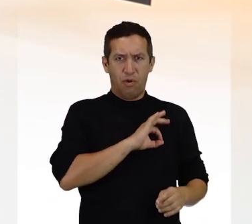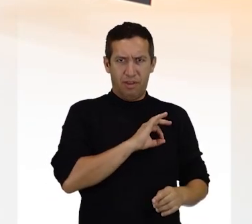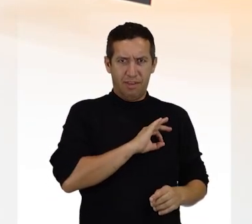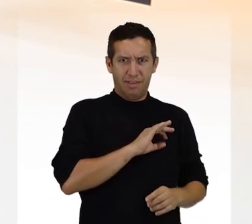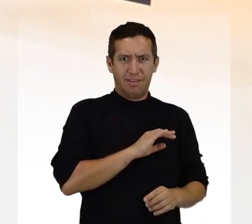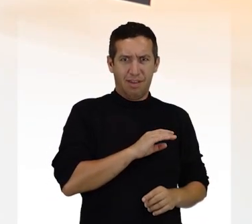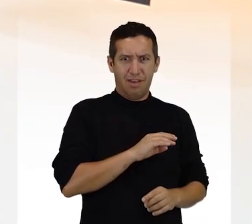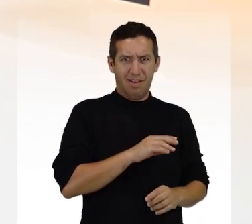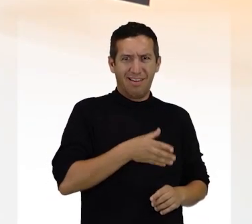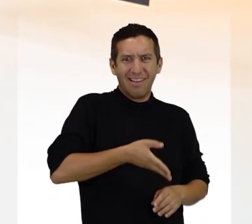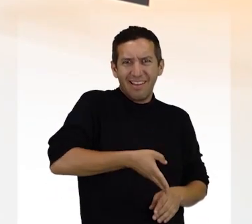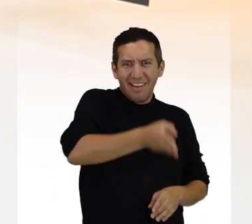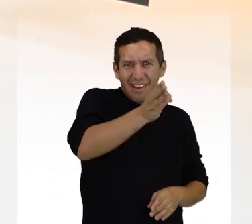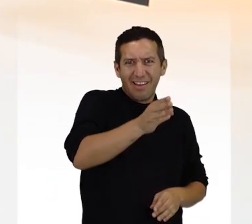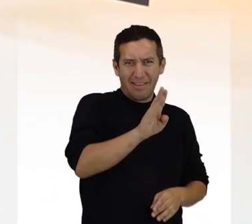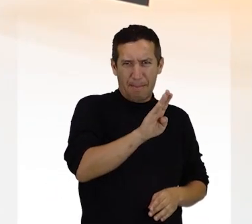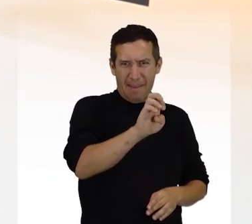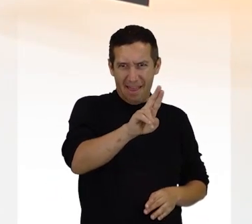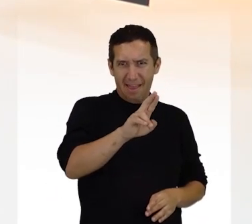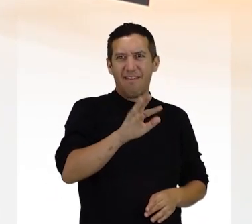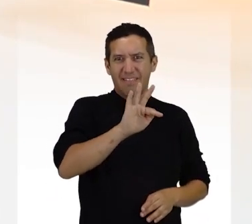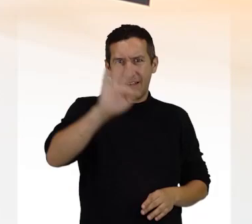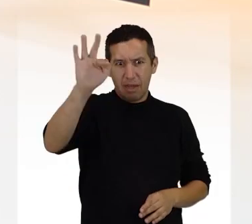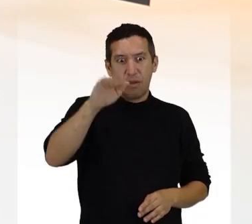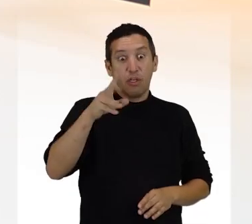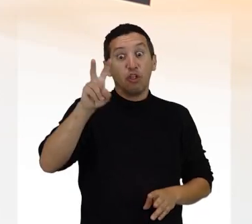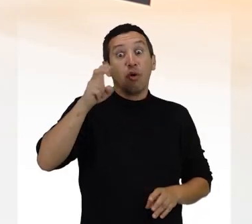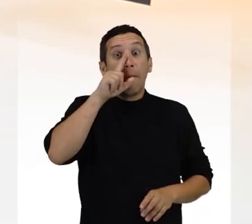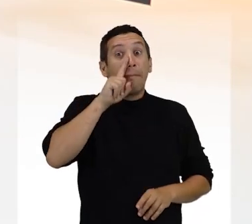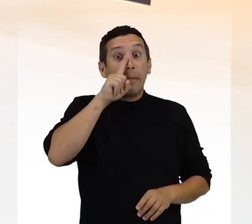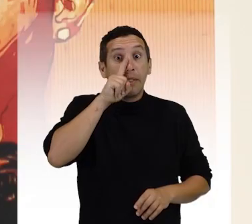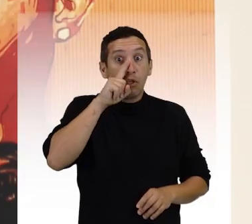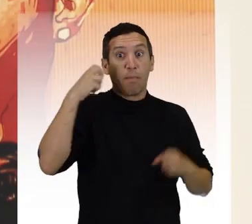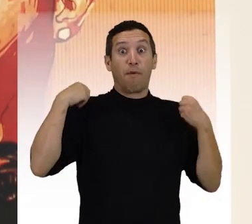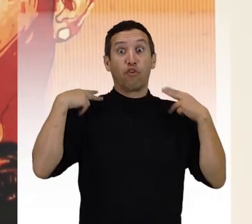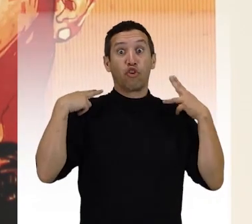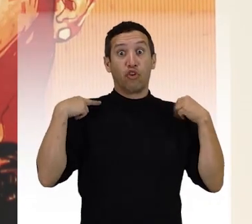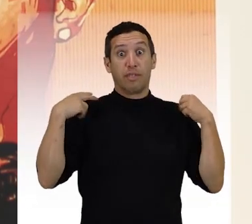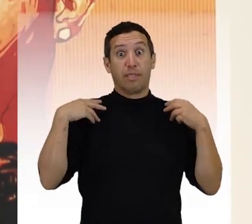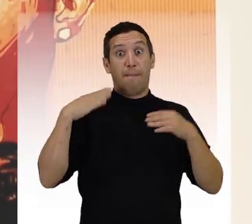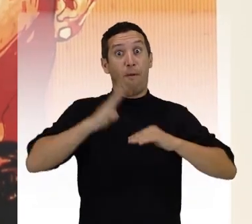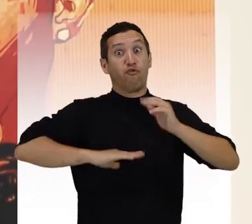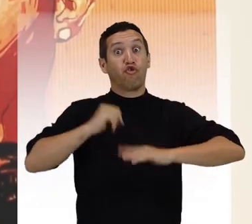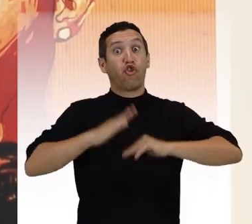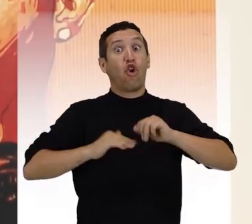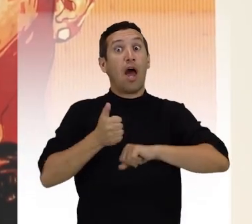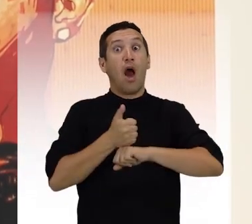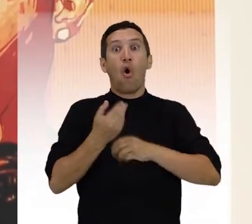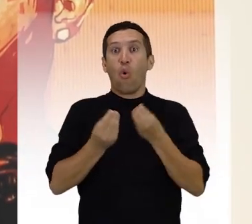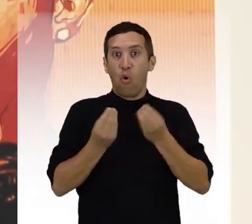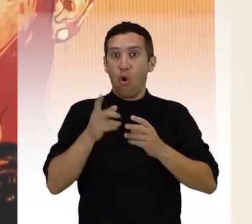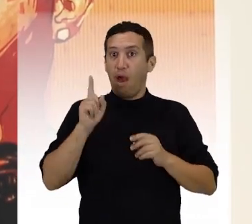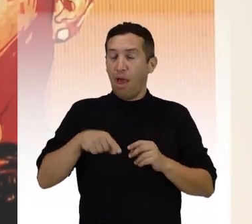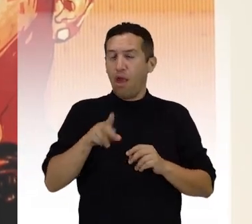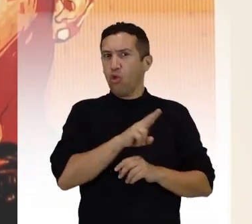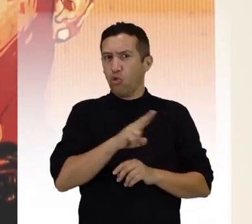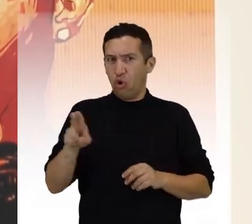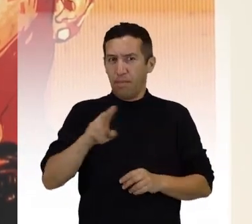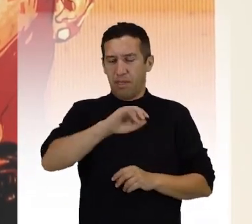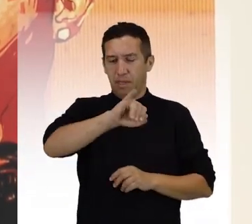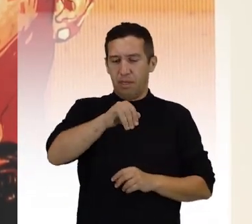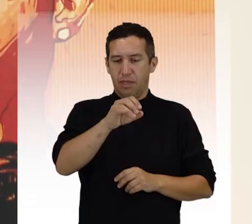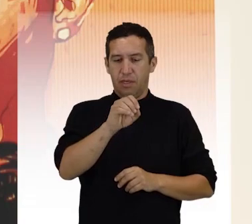Rodoviária Federal para flagrar riscos à vida de motoristas profissionais. A operação, intitulada